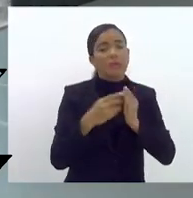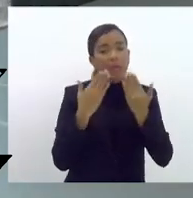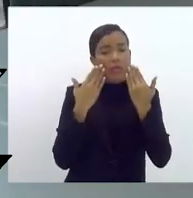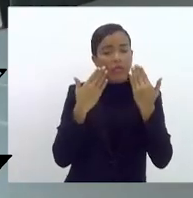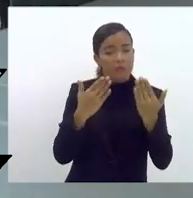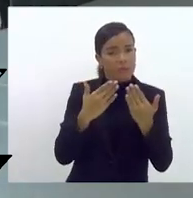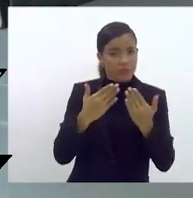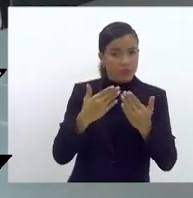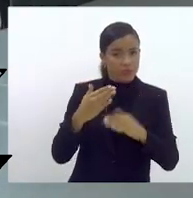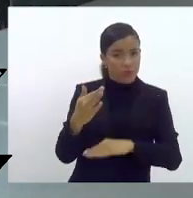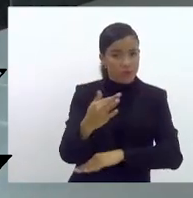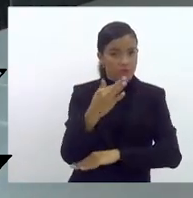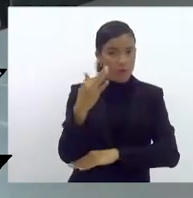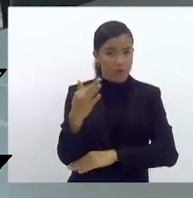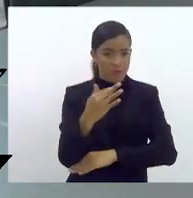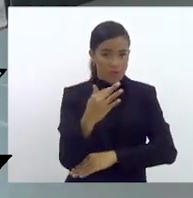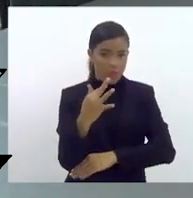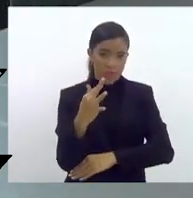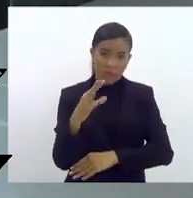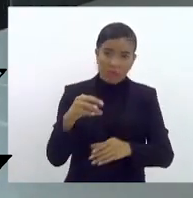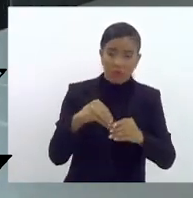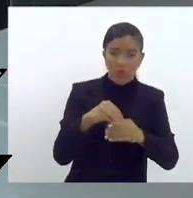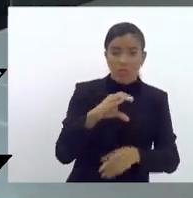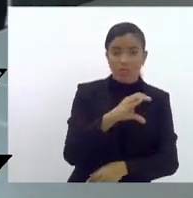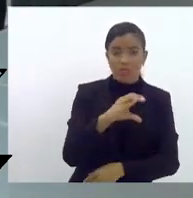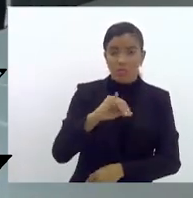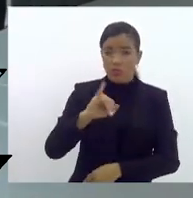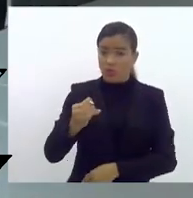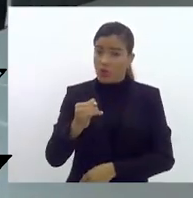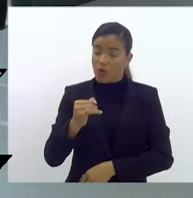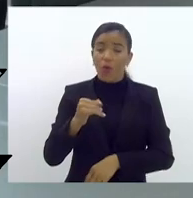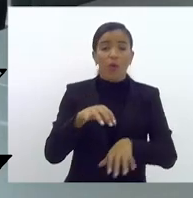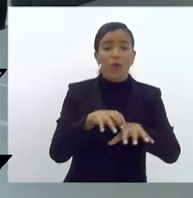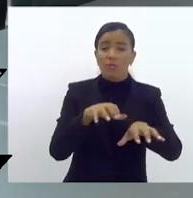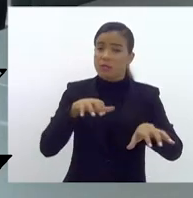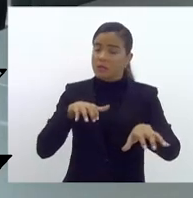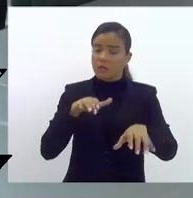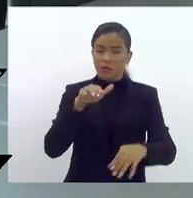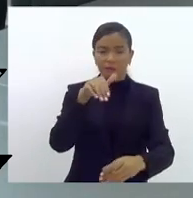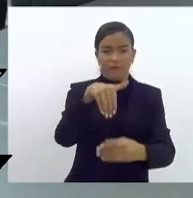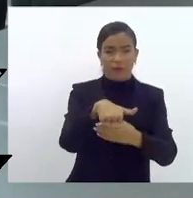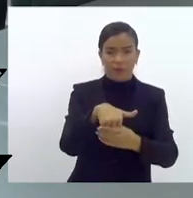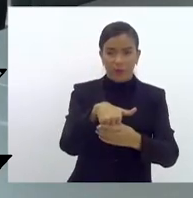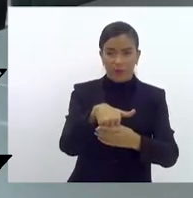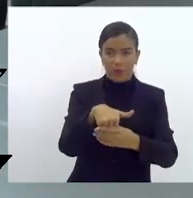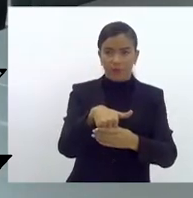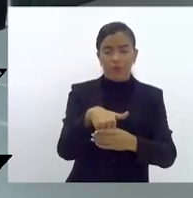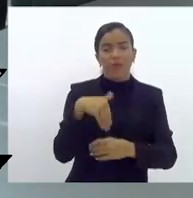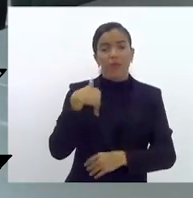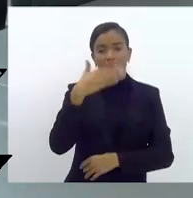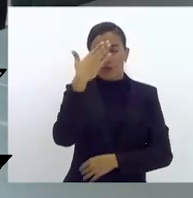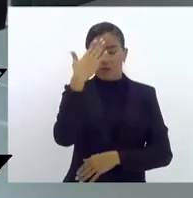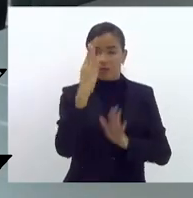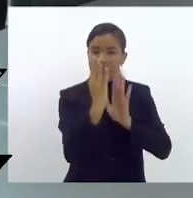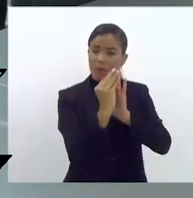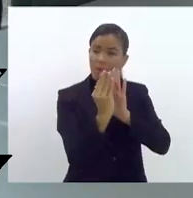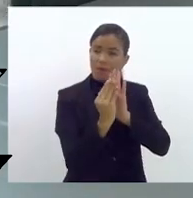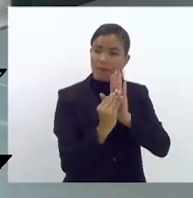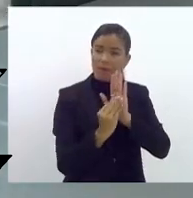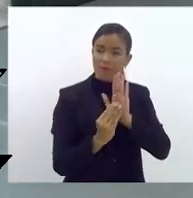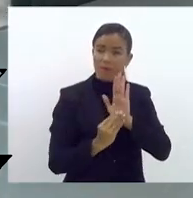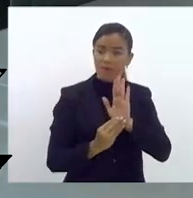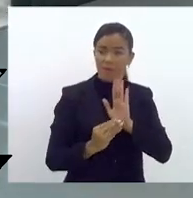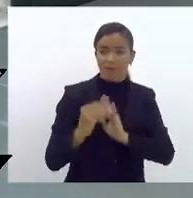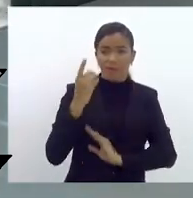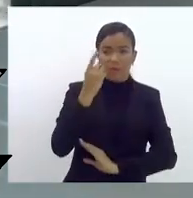formalmente nascem CJ um voto em separado eu sei que a matéria e deputada Célia hoje atua como